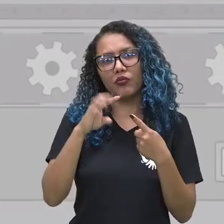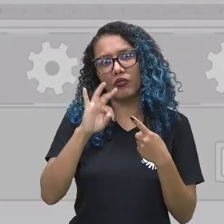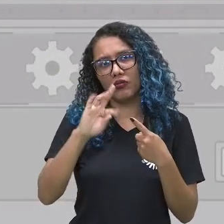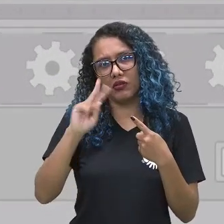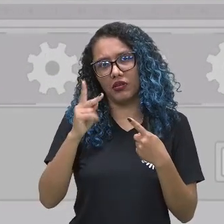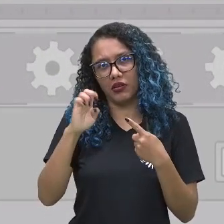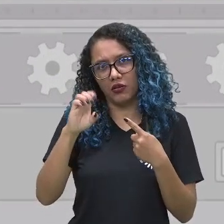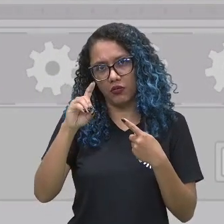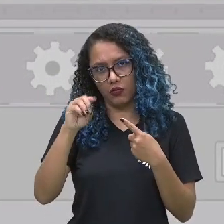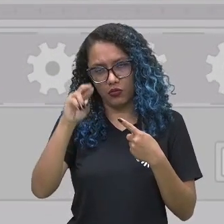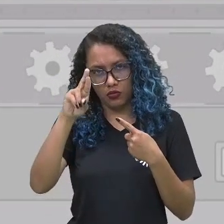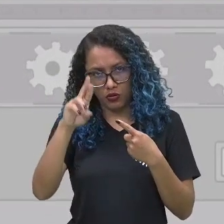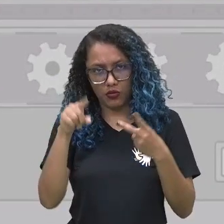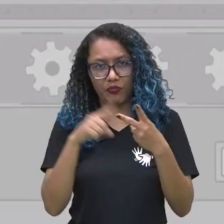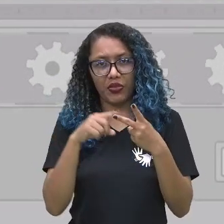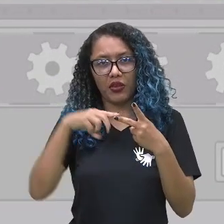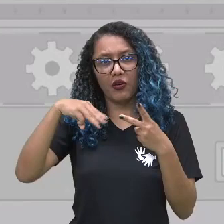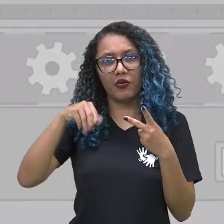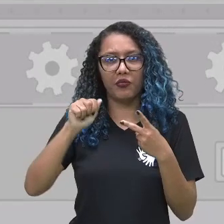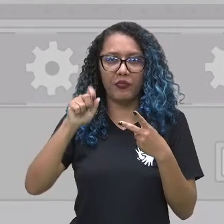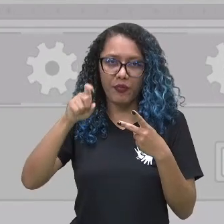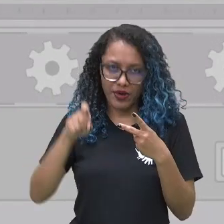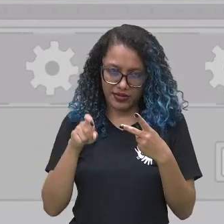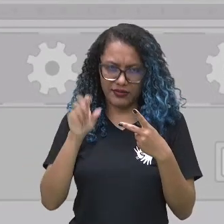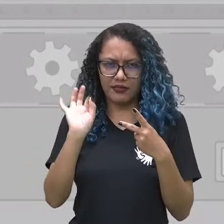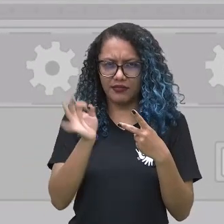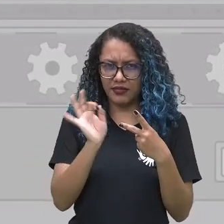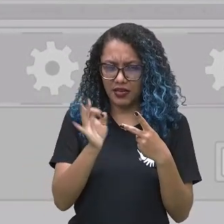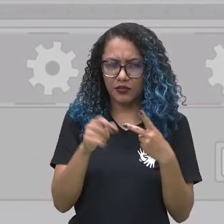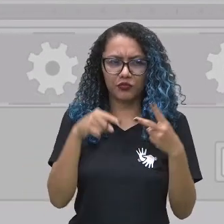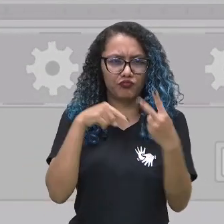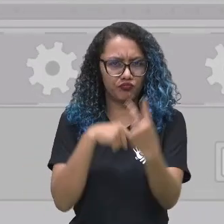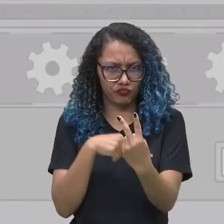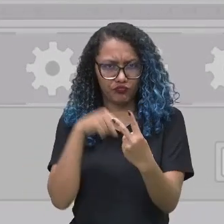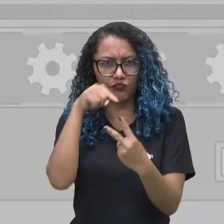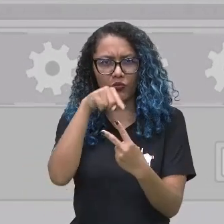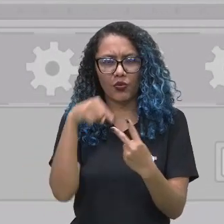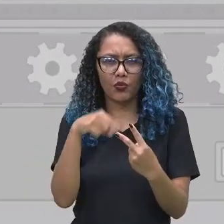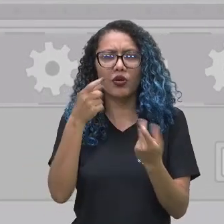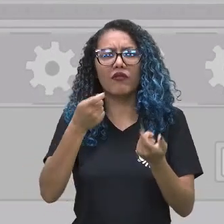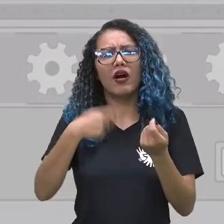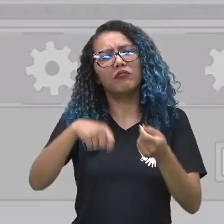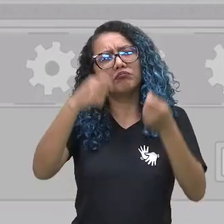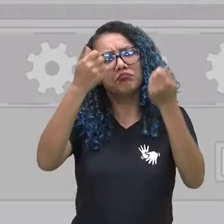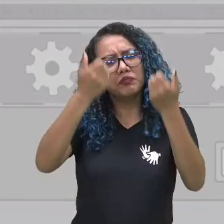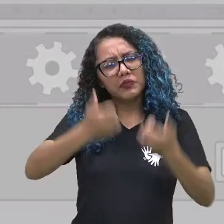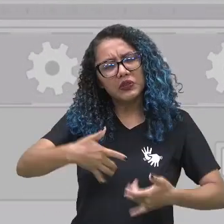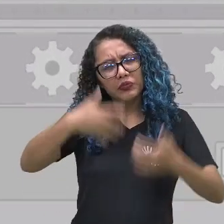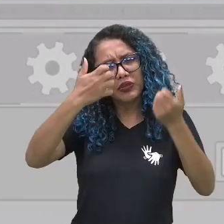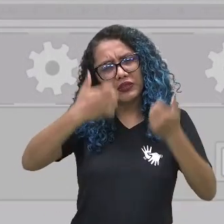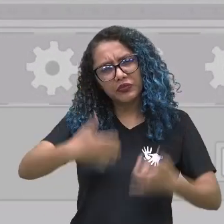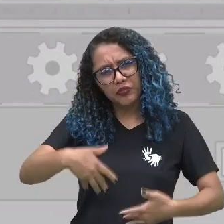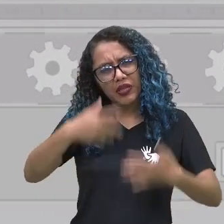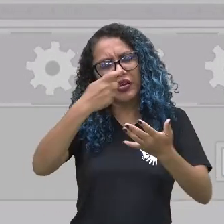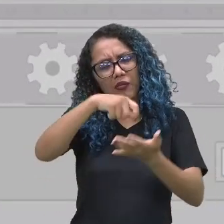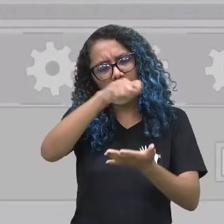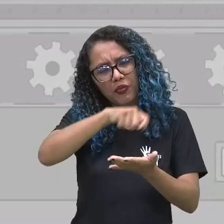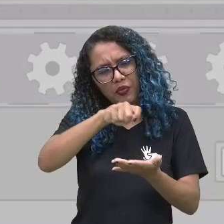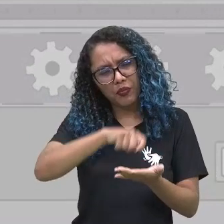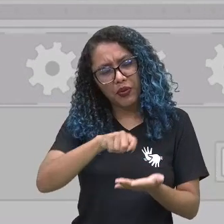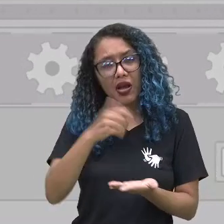e o Max Horkheimer, né, que são os dois teóricos que vão escrever, né, o livro aí da